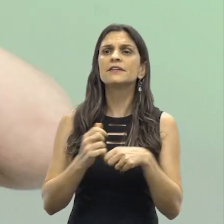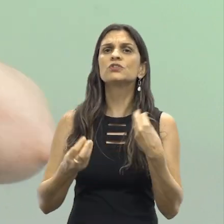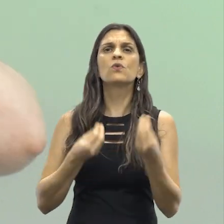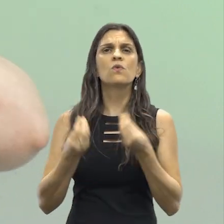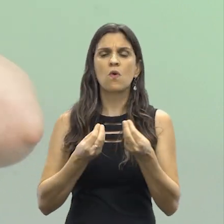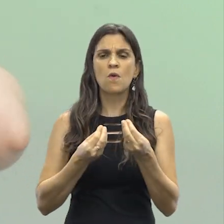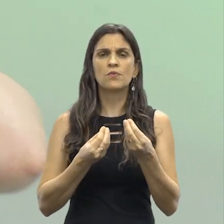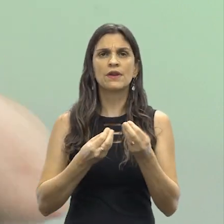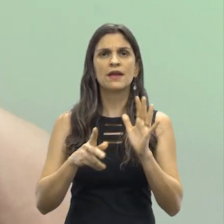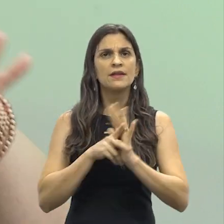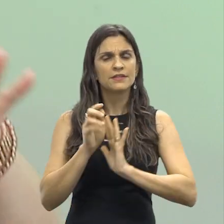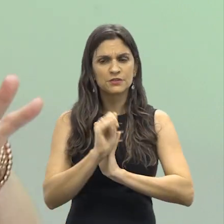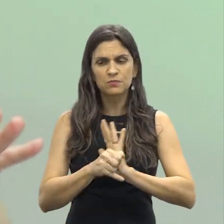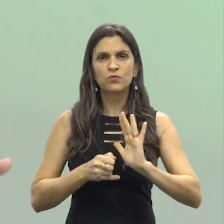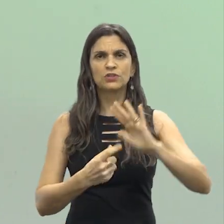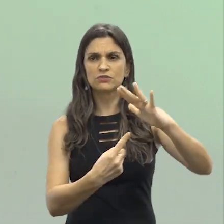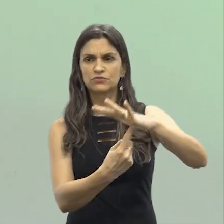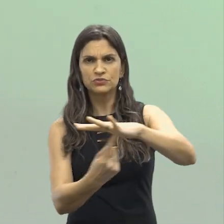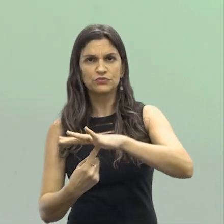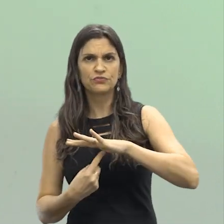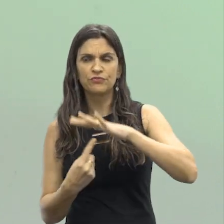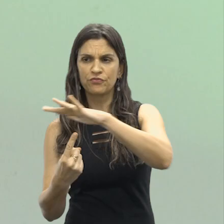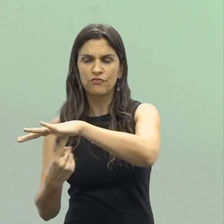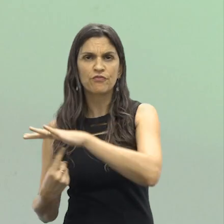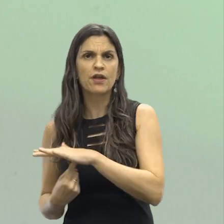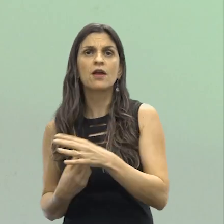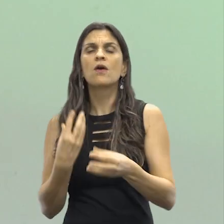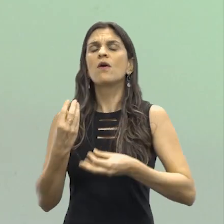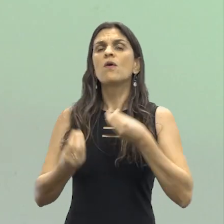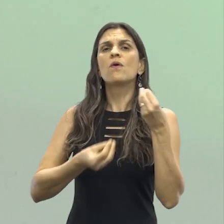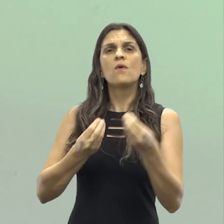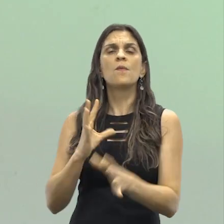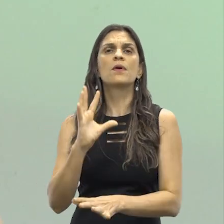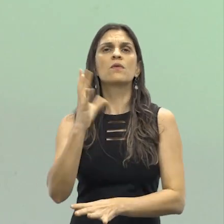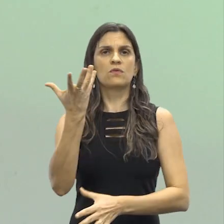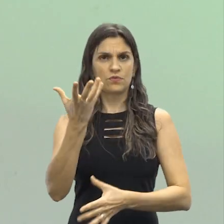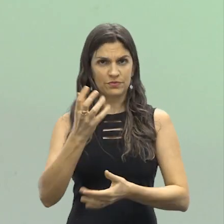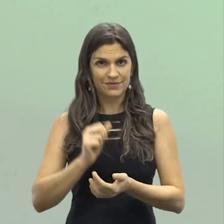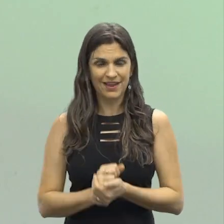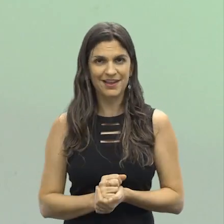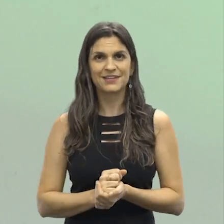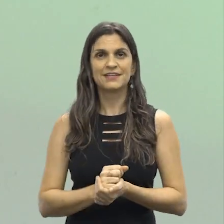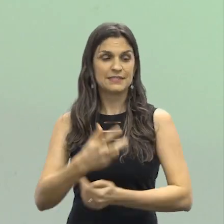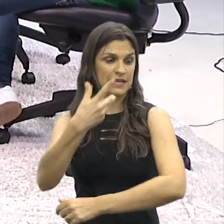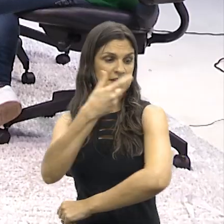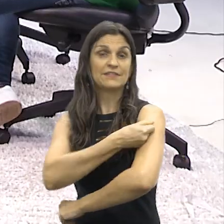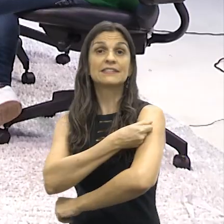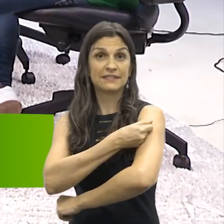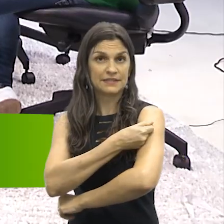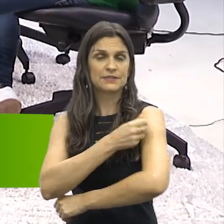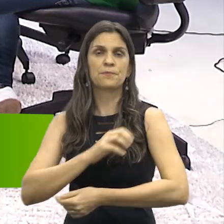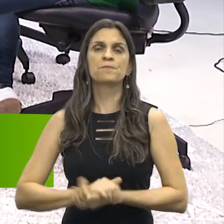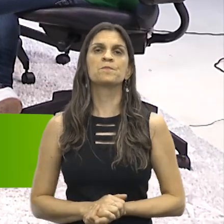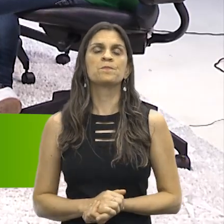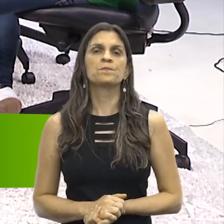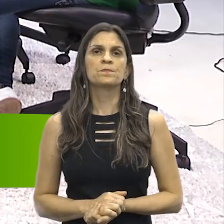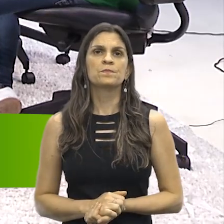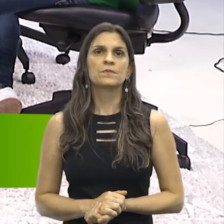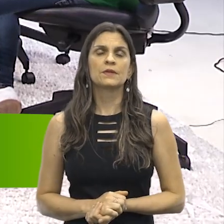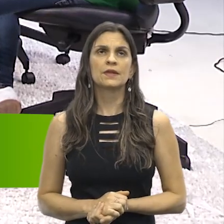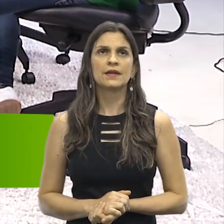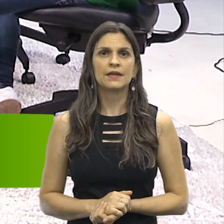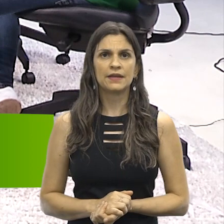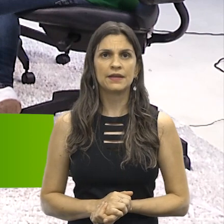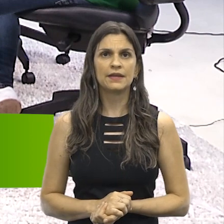essa divulgação, né? Até que para a população conhecer, mesmo saber e levar seu bichinho, né, seu cãozinho, gatinho para vacinar, como que é? Isso, as ações na verdade se